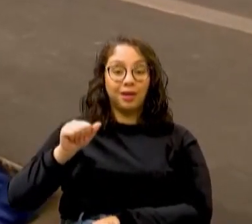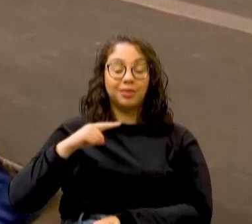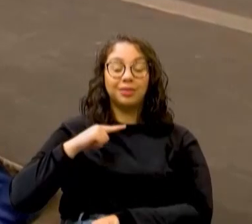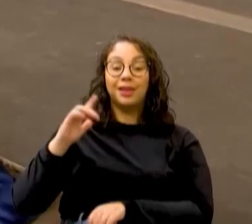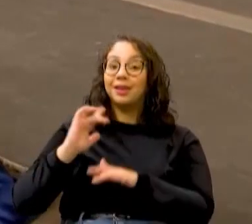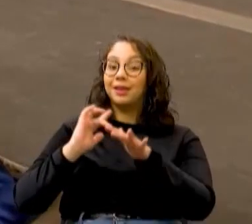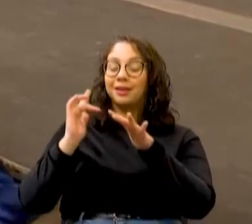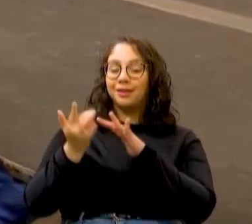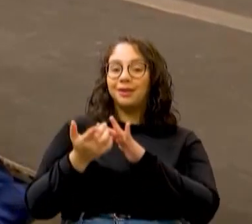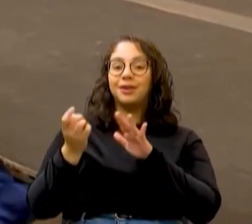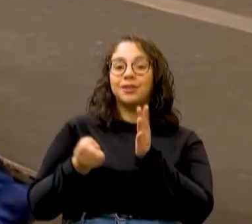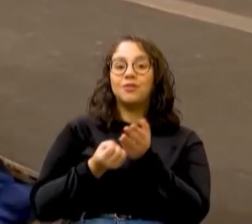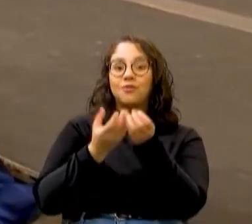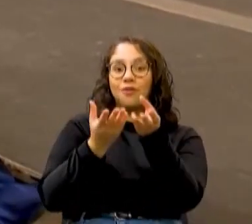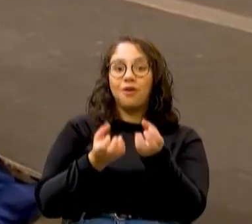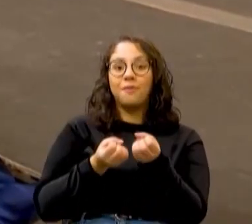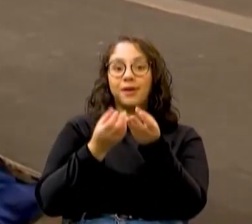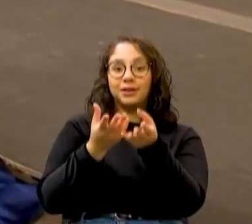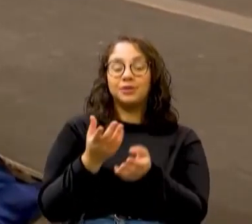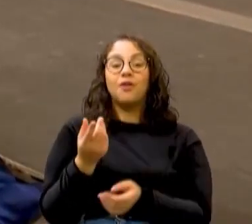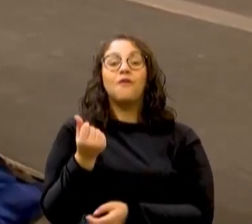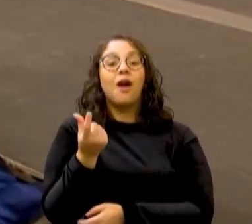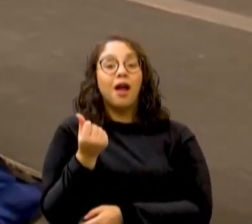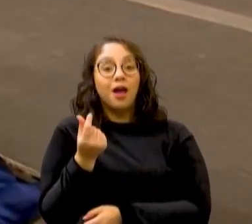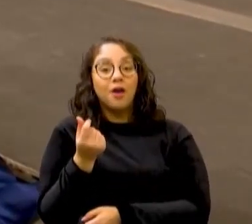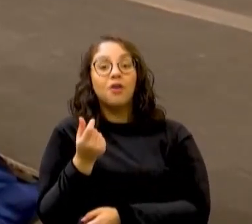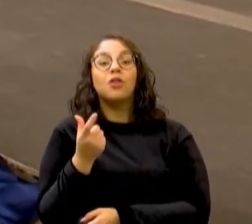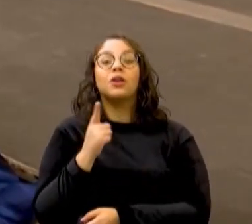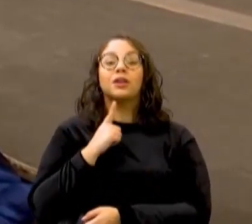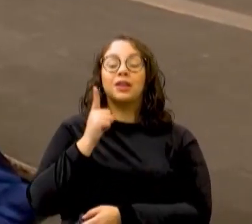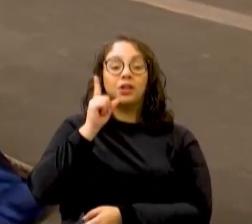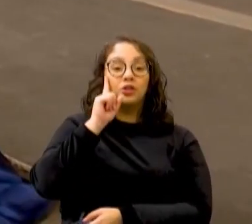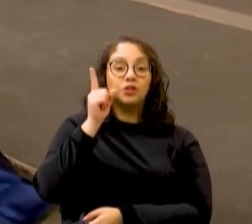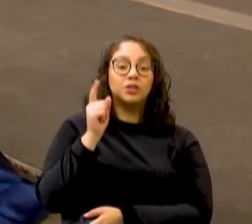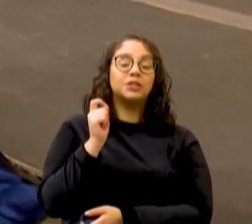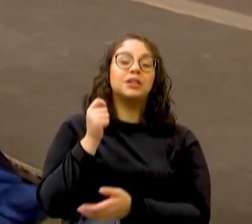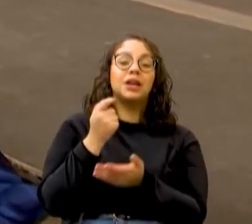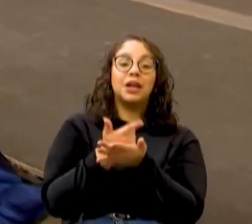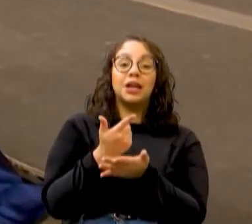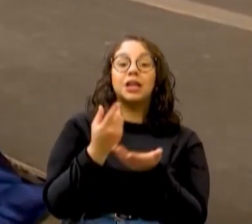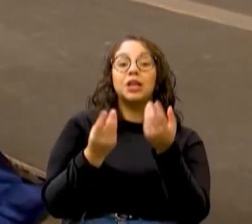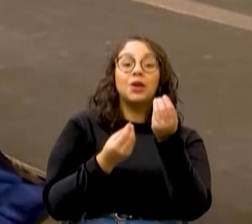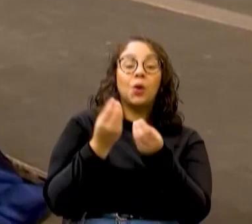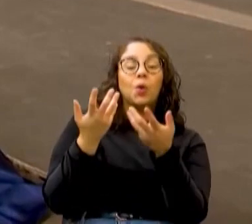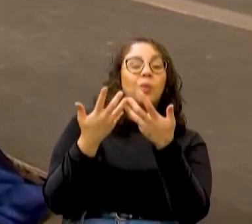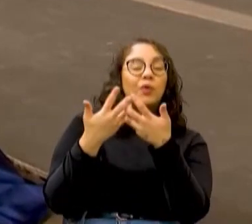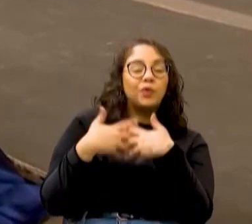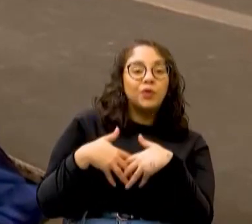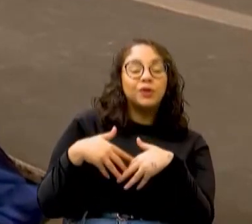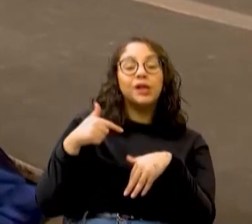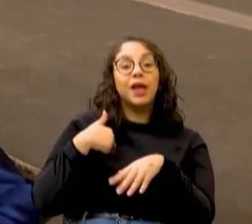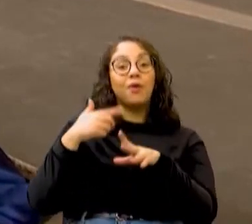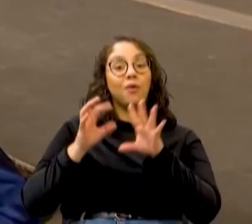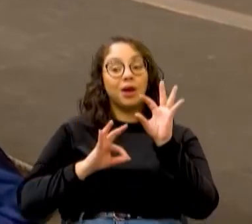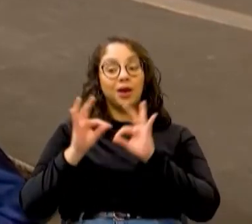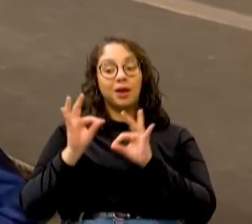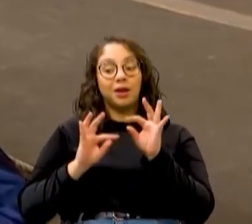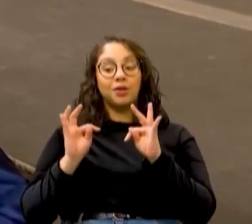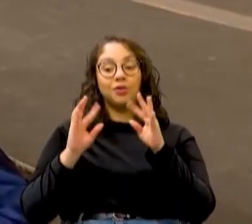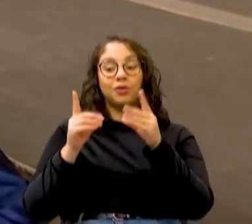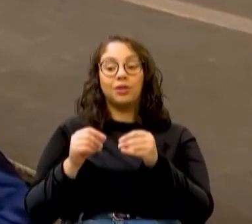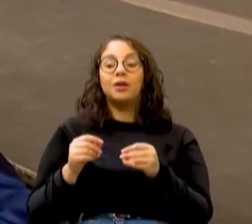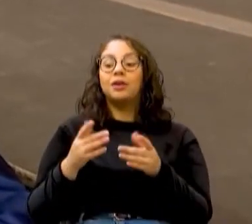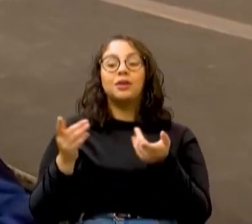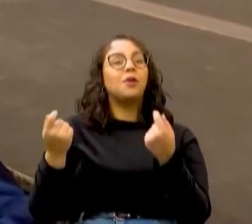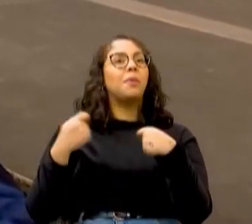sociais aí eu passo todas as informações do valor que é cobrado da diária e como funciona também organizo